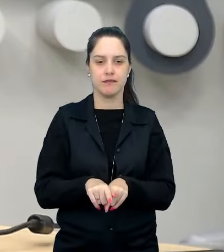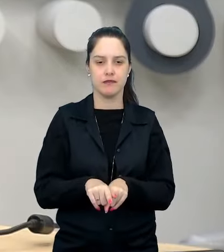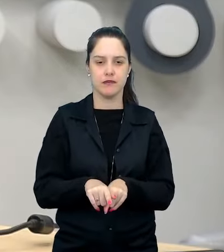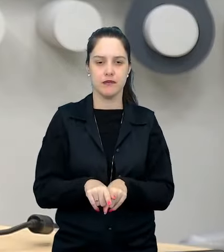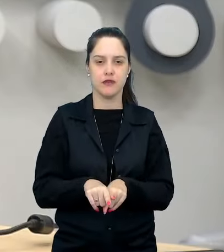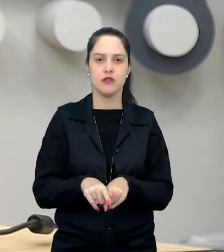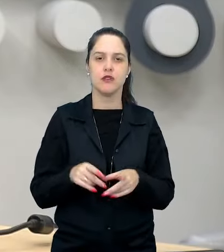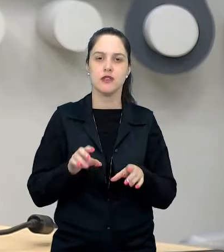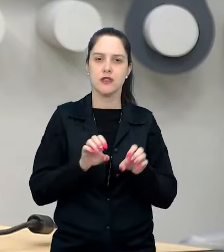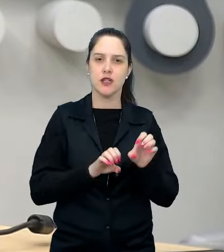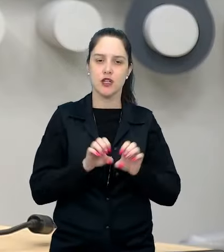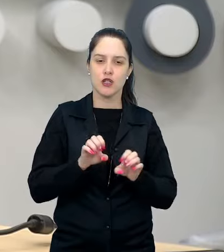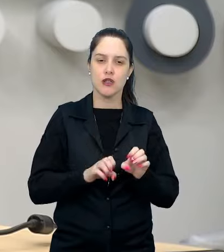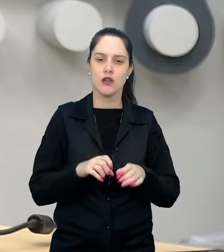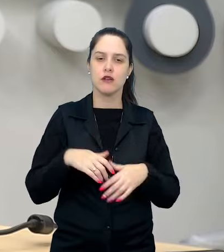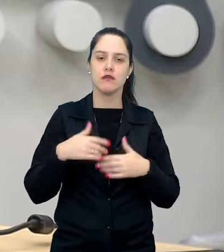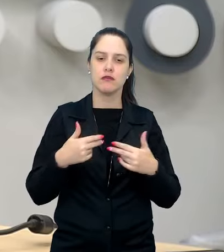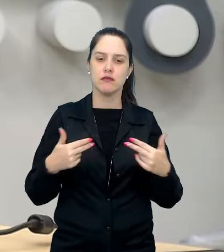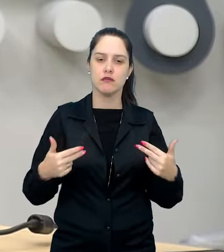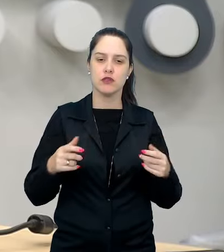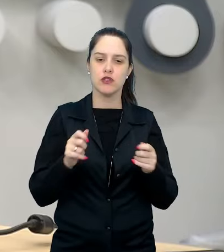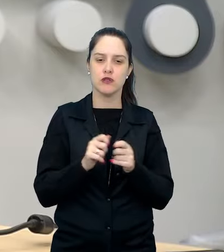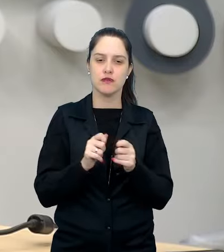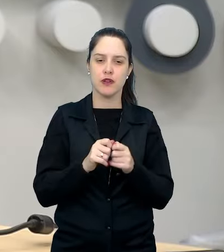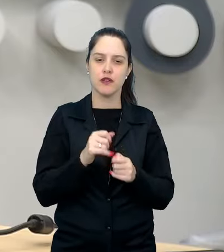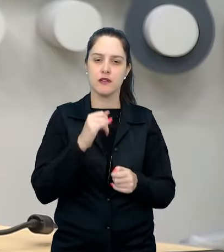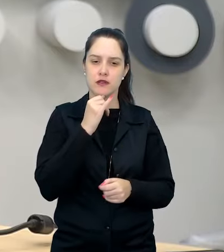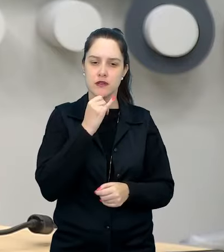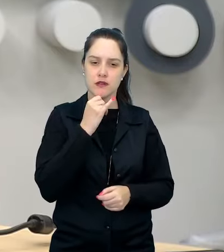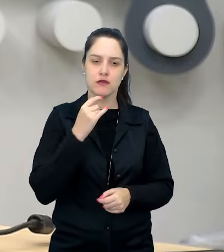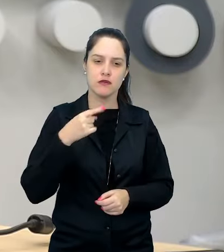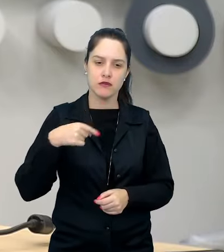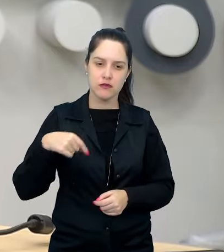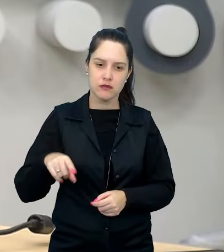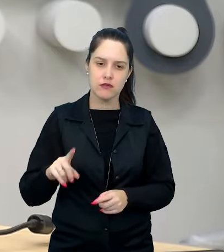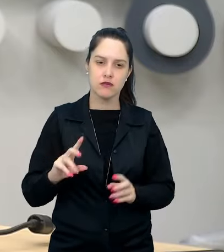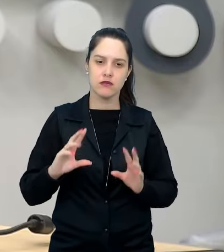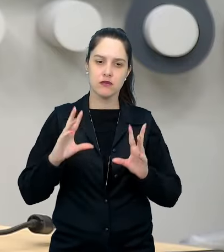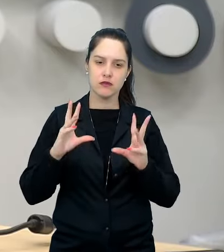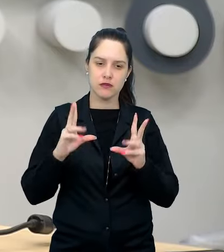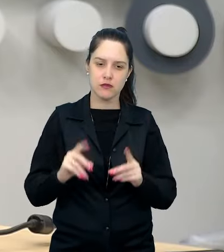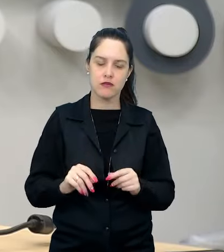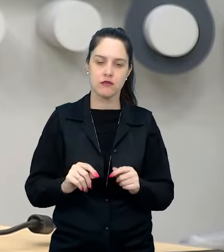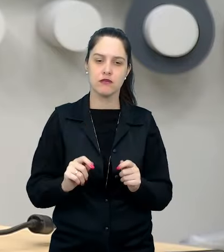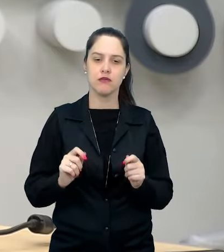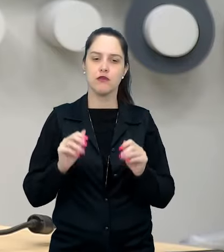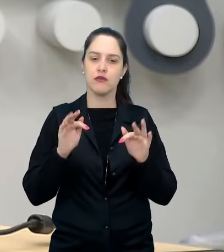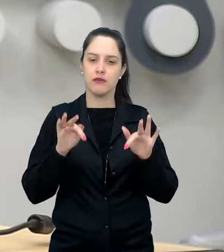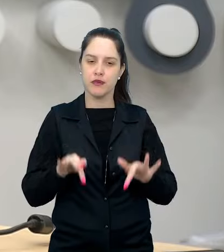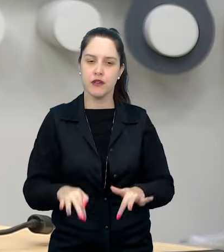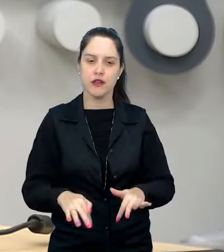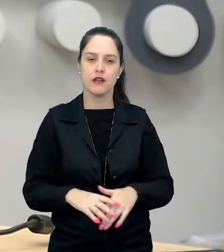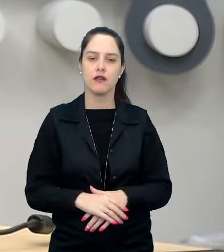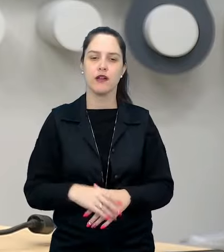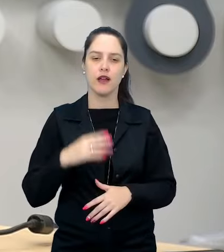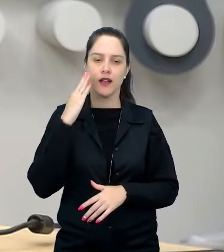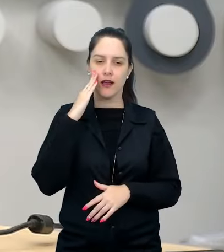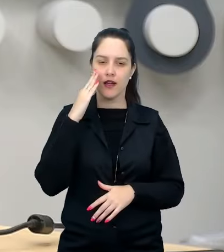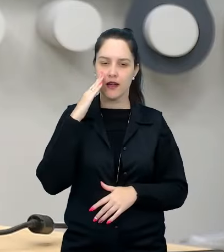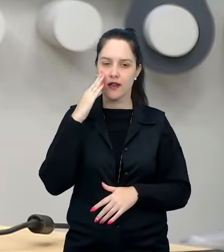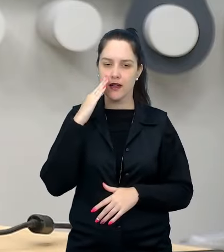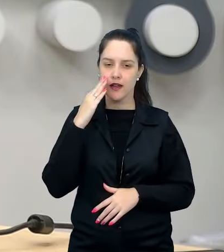Aqueles cartõezinhos de fidelidade que a gente tem em pizzaria, por exemplo, que você vai marcando ali quantas pizzas você comprou para no final você, né, receber lá